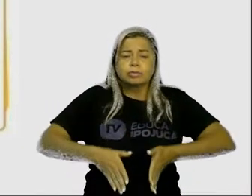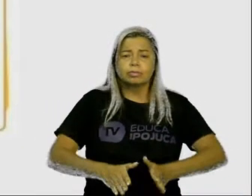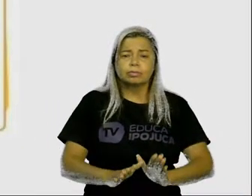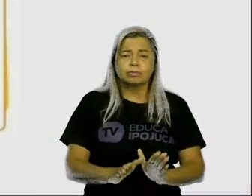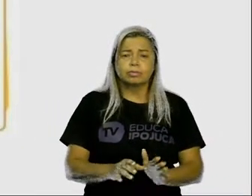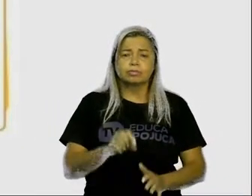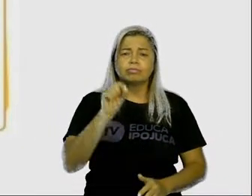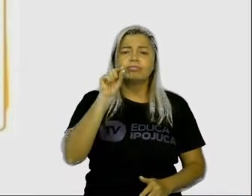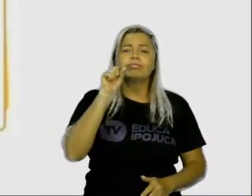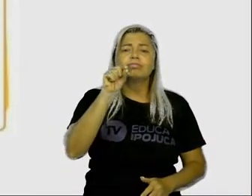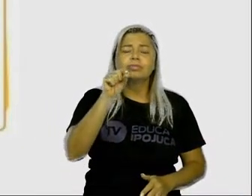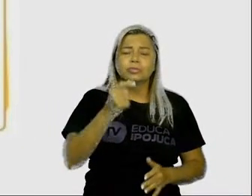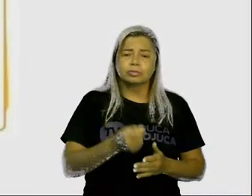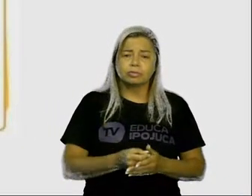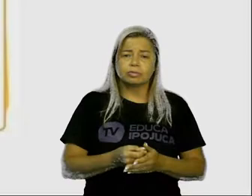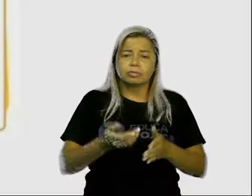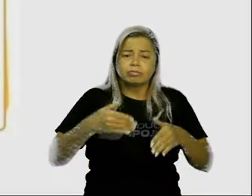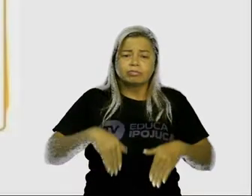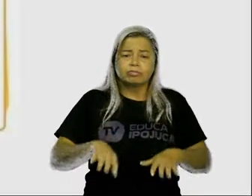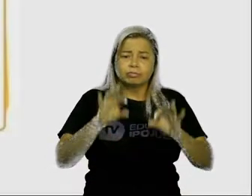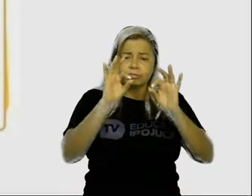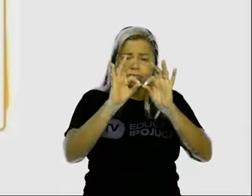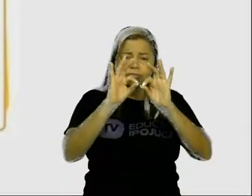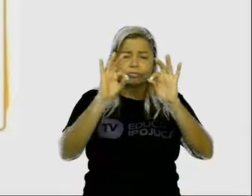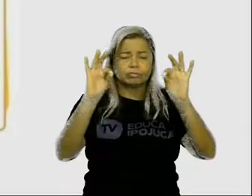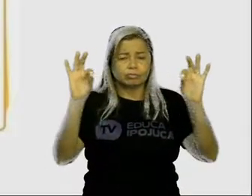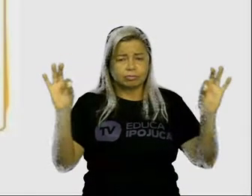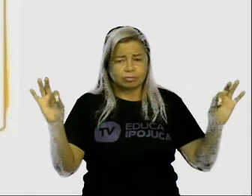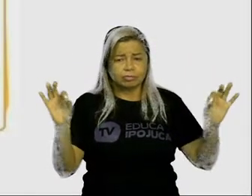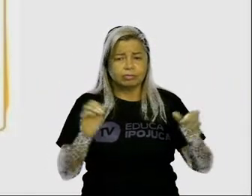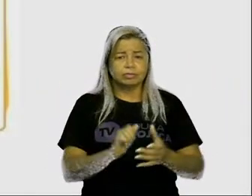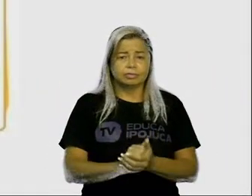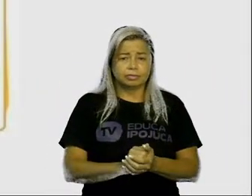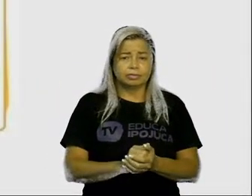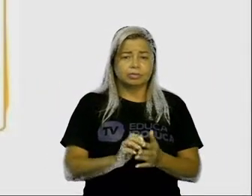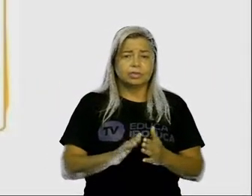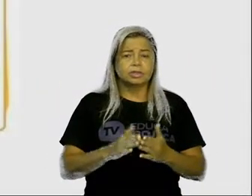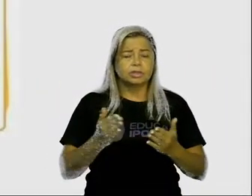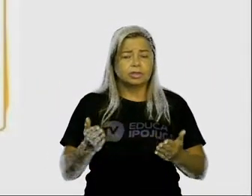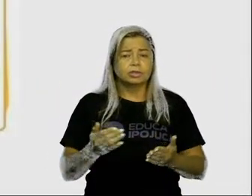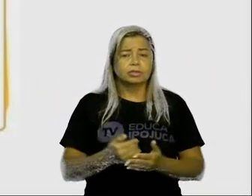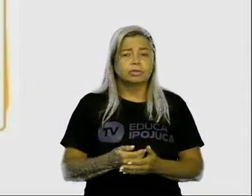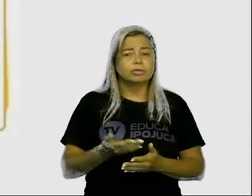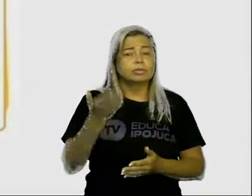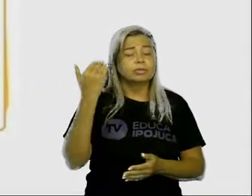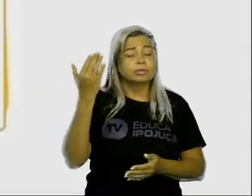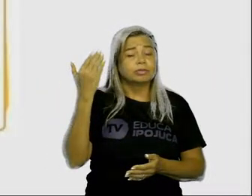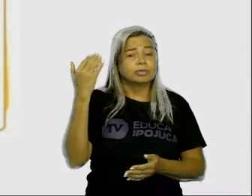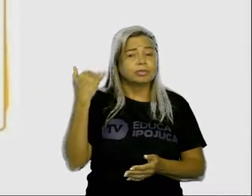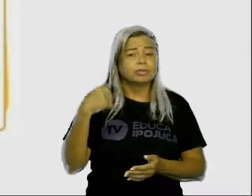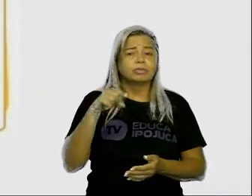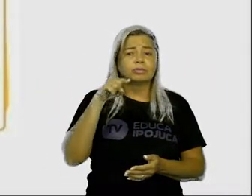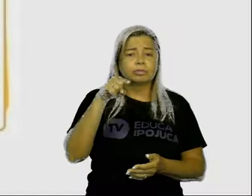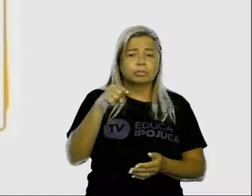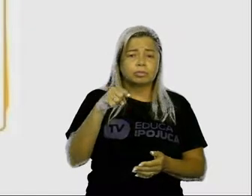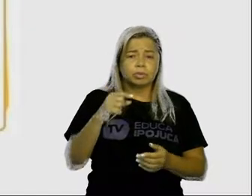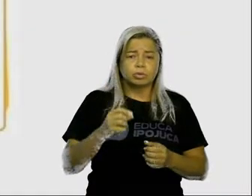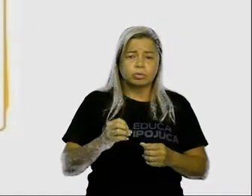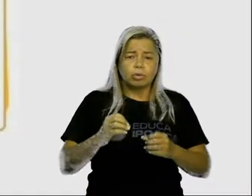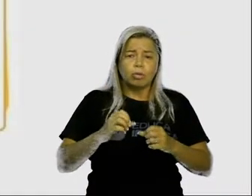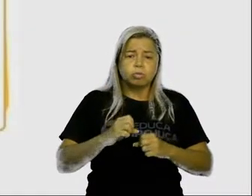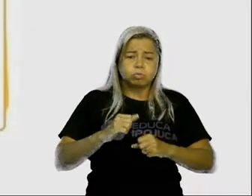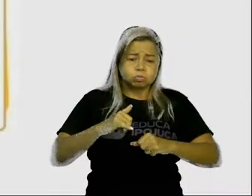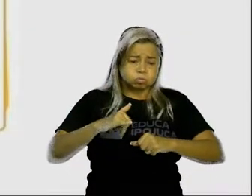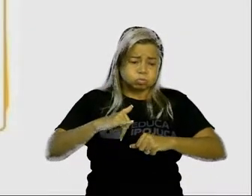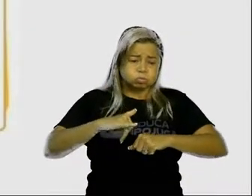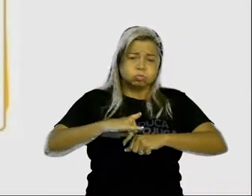o nascimento da linha. Era uma vez um ponto que engordou e virou uma